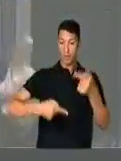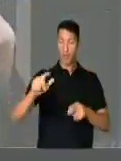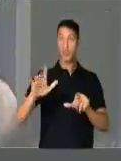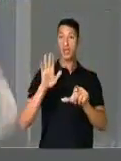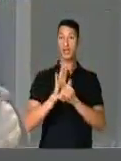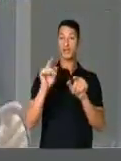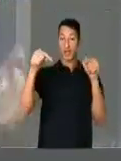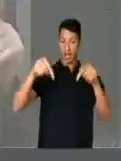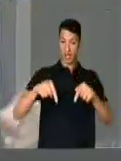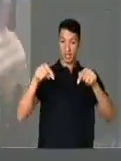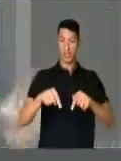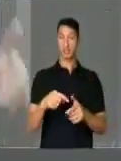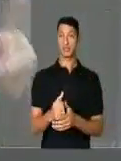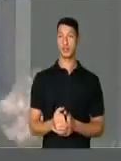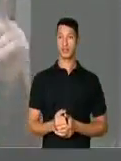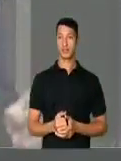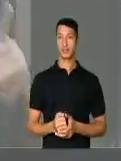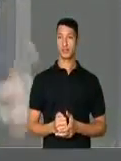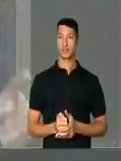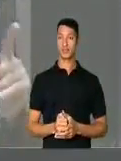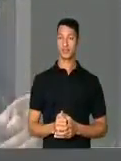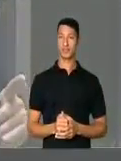política, legislando aqui